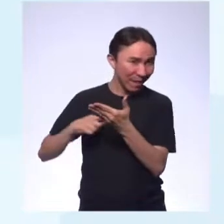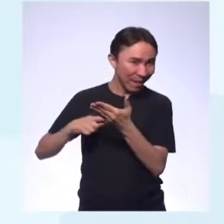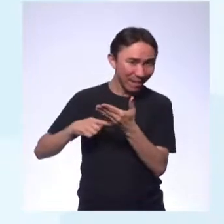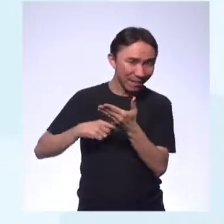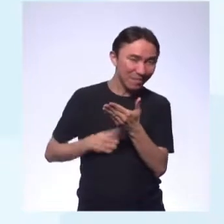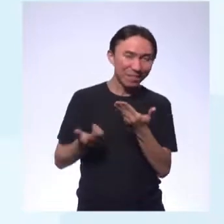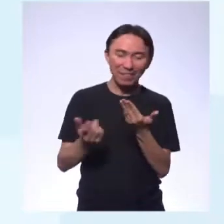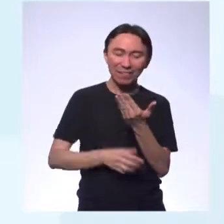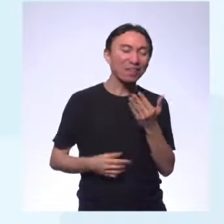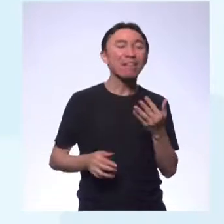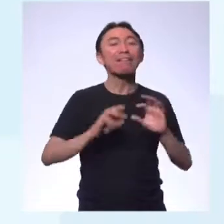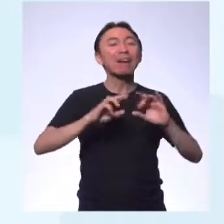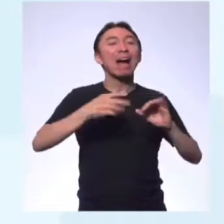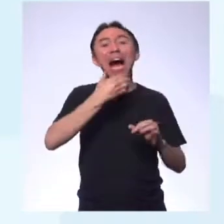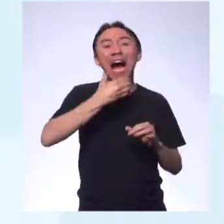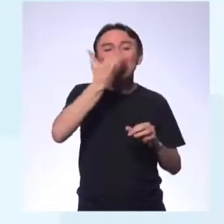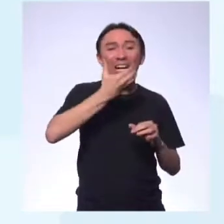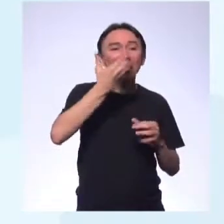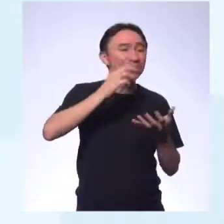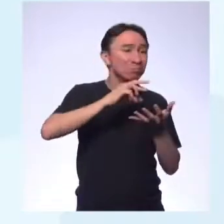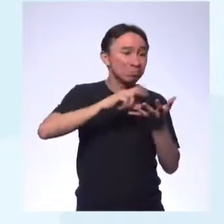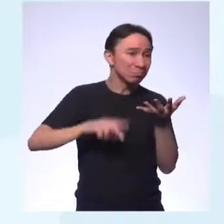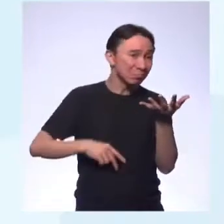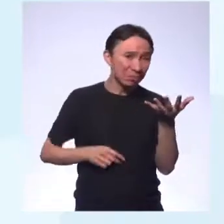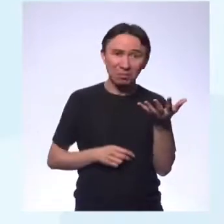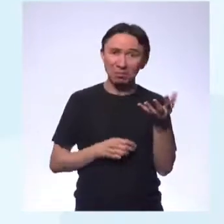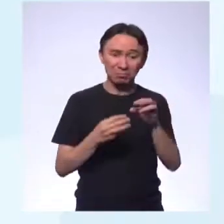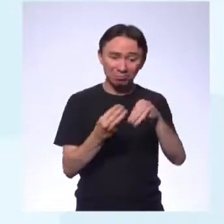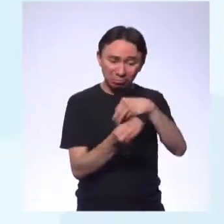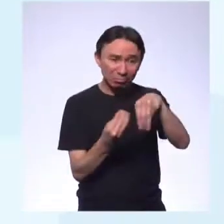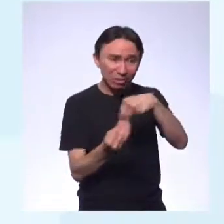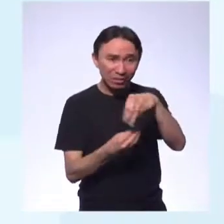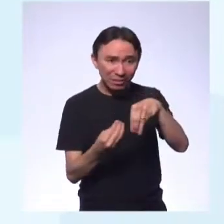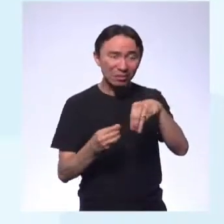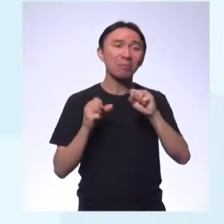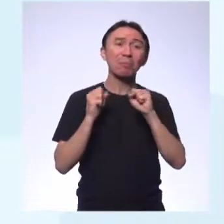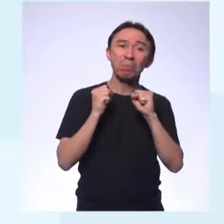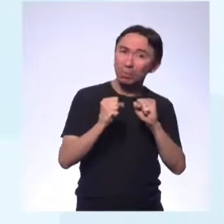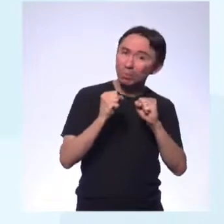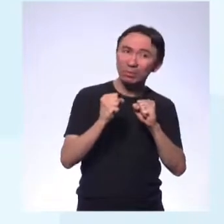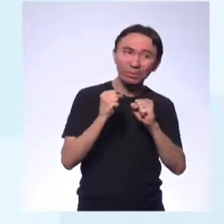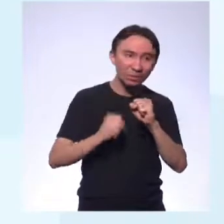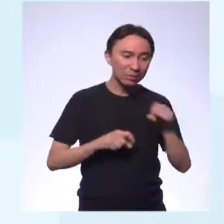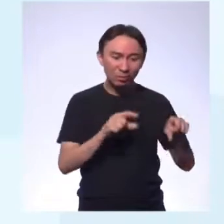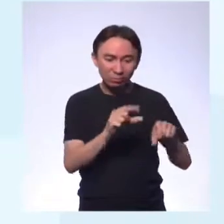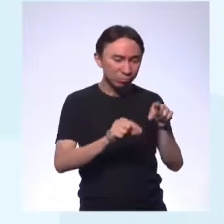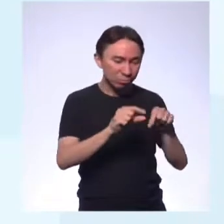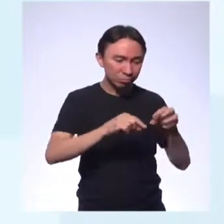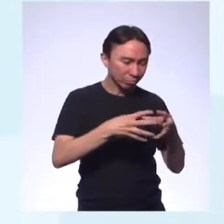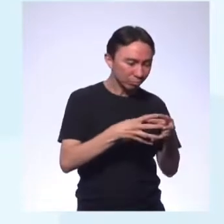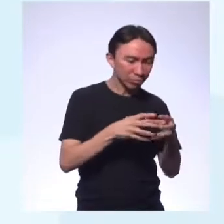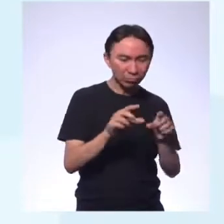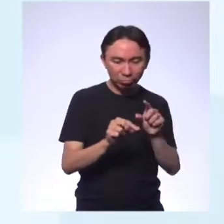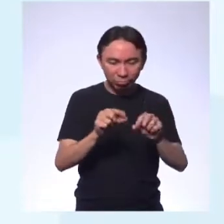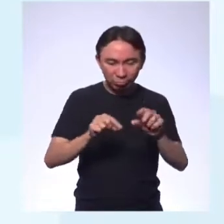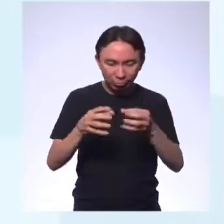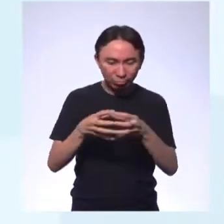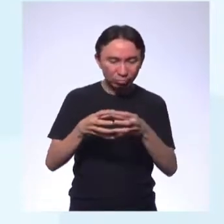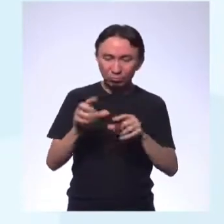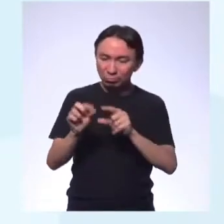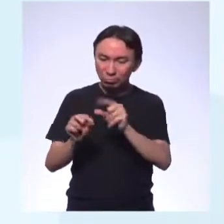a gente pode organizar essas frutas, né? Agrupar essas frutas de acordo com as suas características